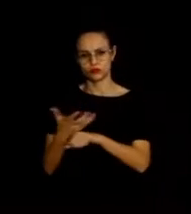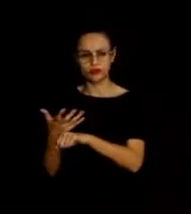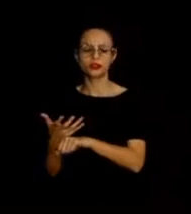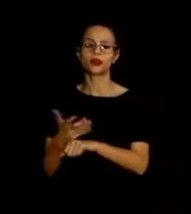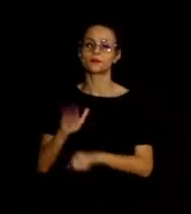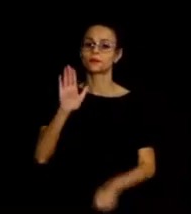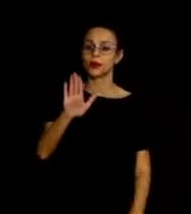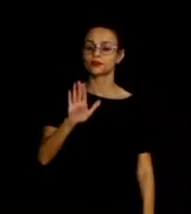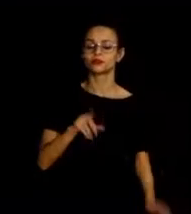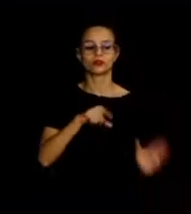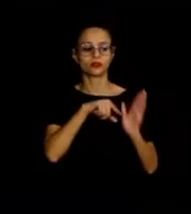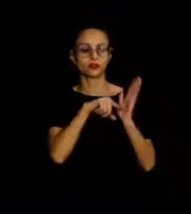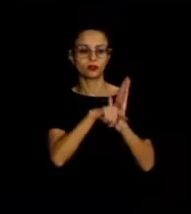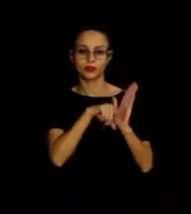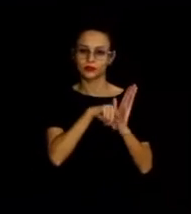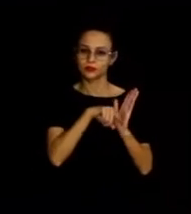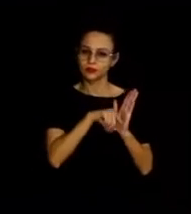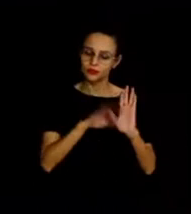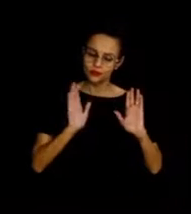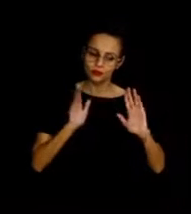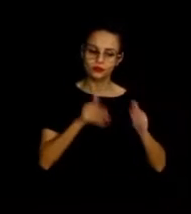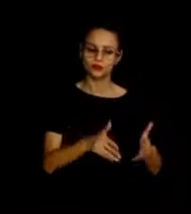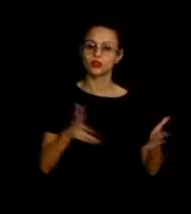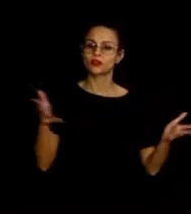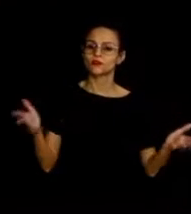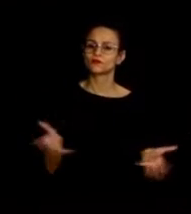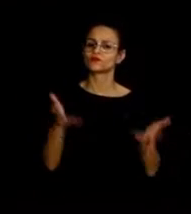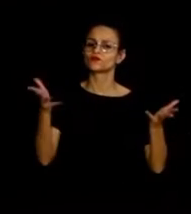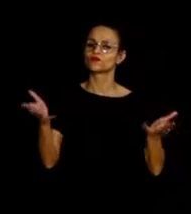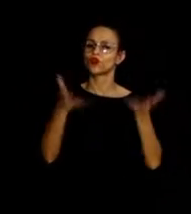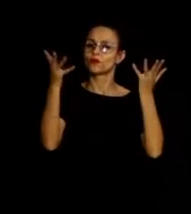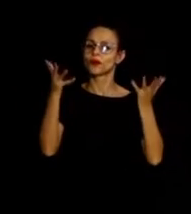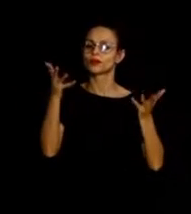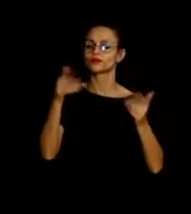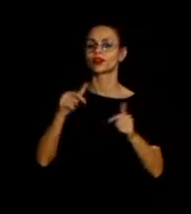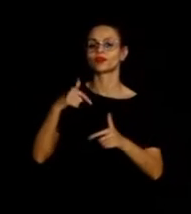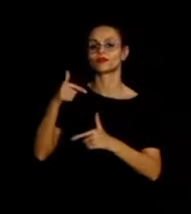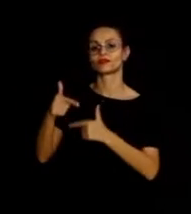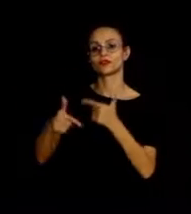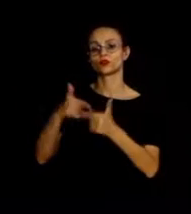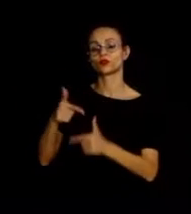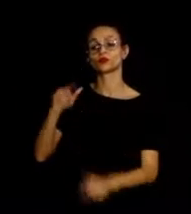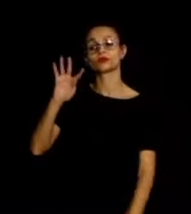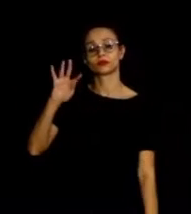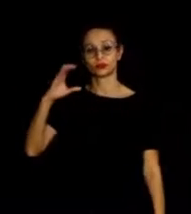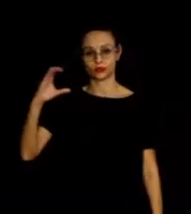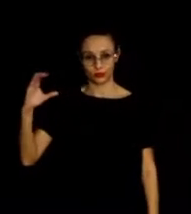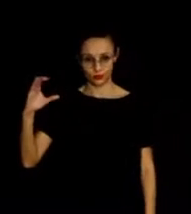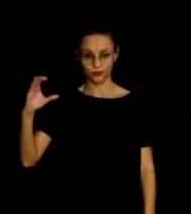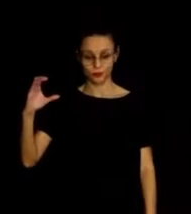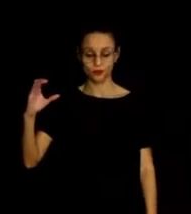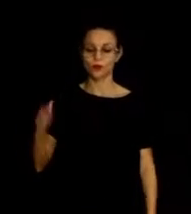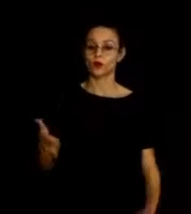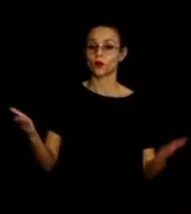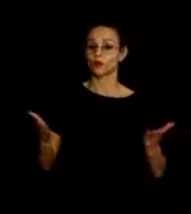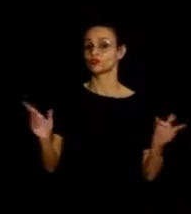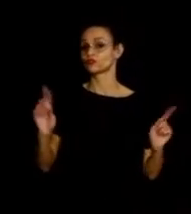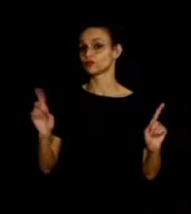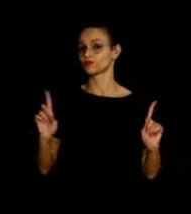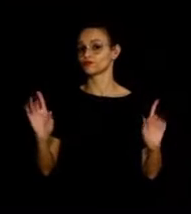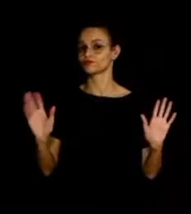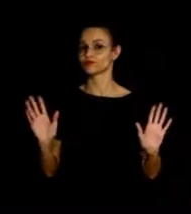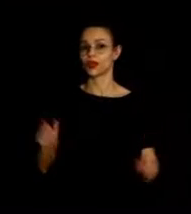outra mas a pesquisa ela comentava lá no trabalho de conclusão de curso hoje não